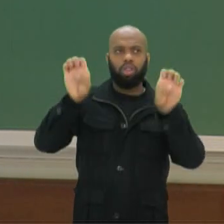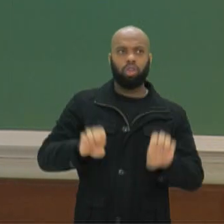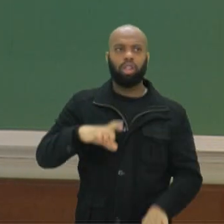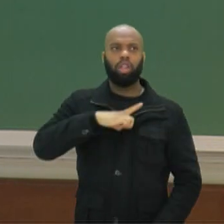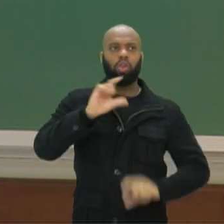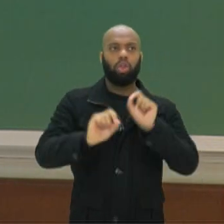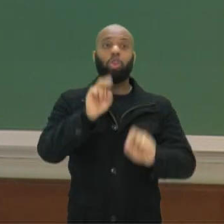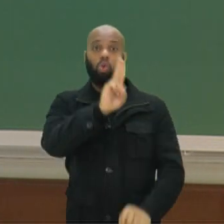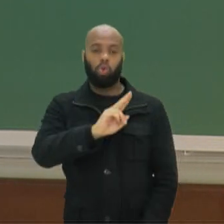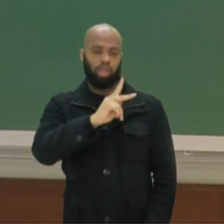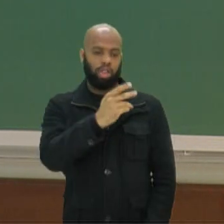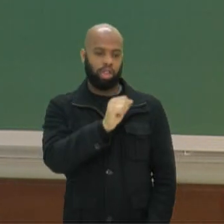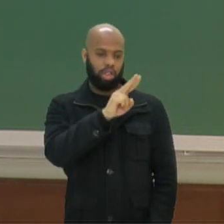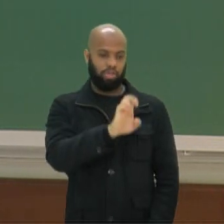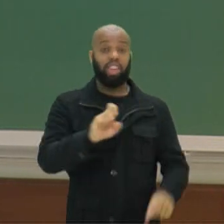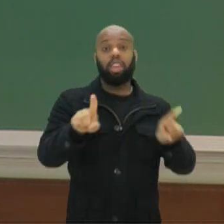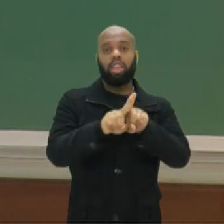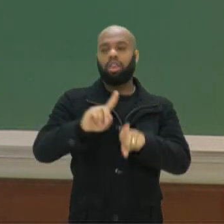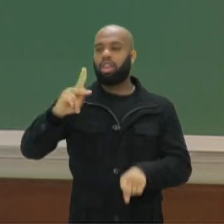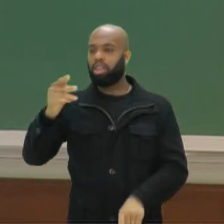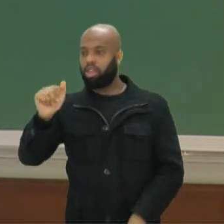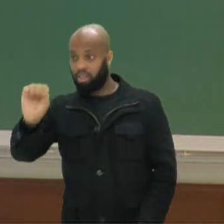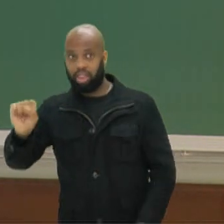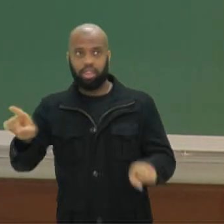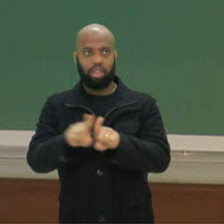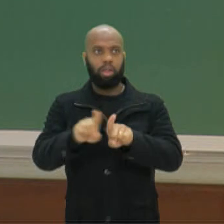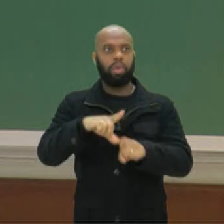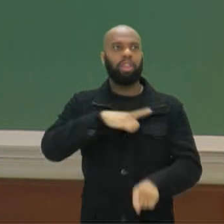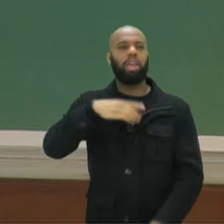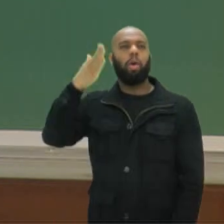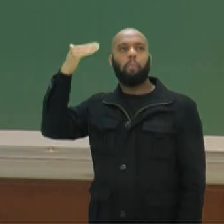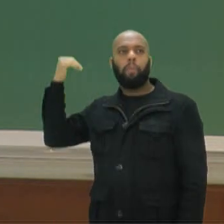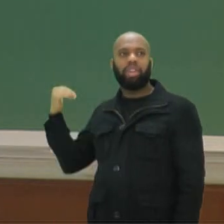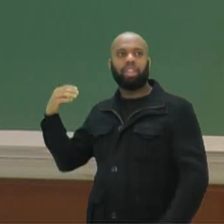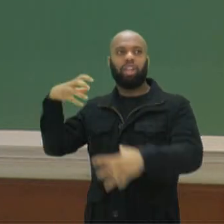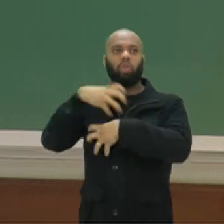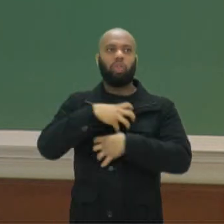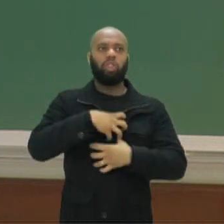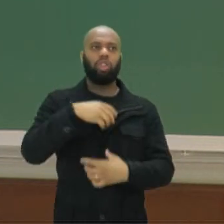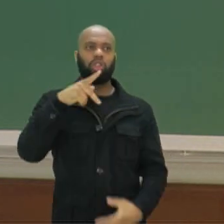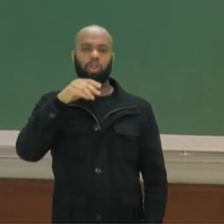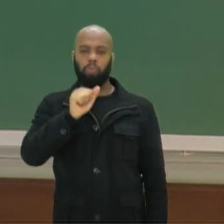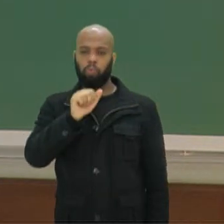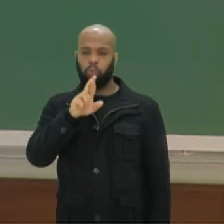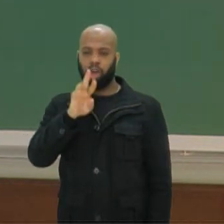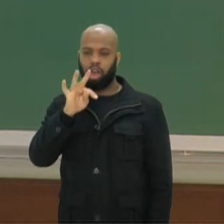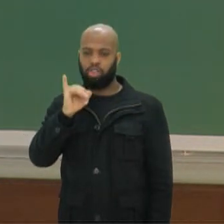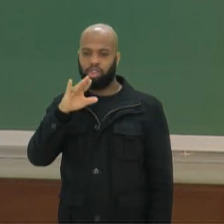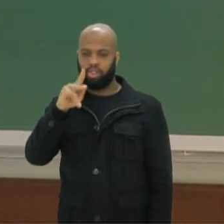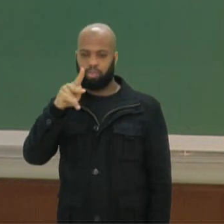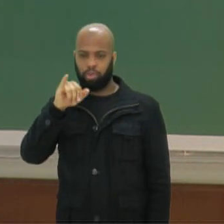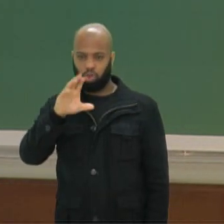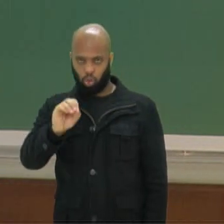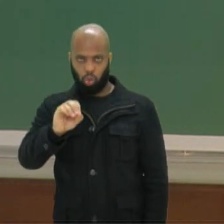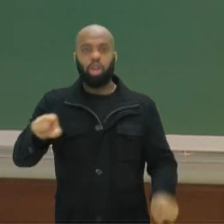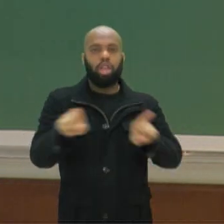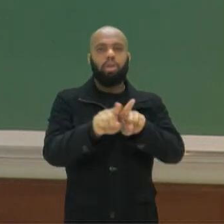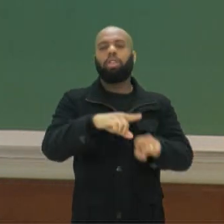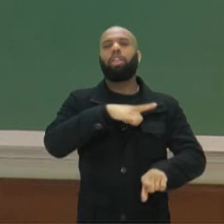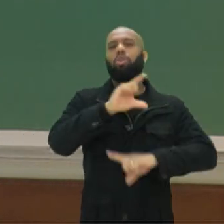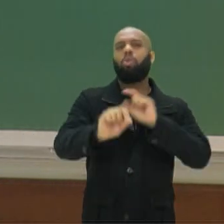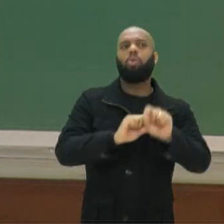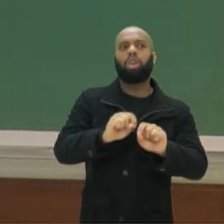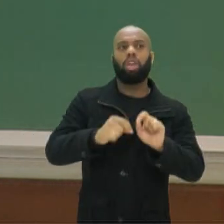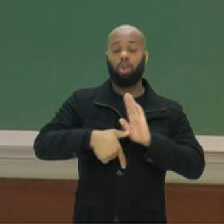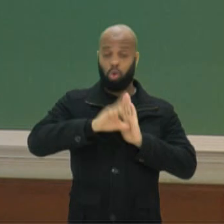have e o has, mais o passado particípio. Nossa, sabemos disso, tá? Daí aqui está justamente o